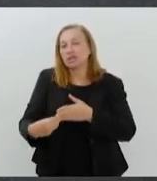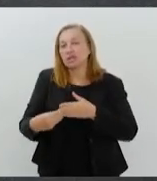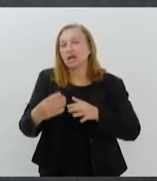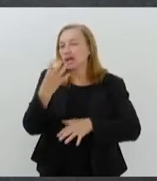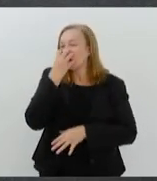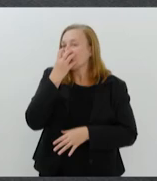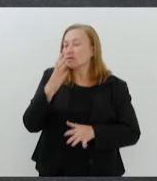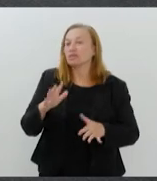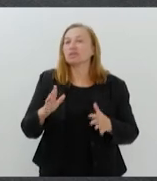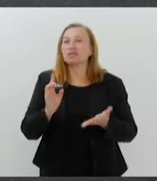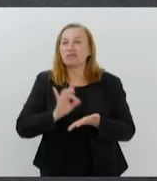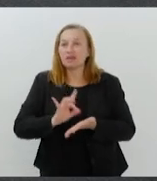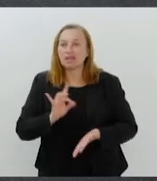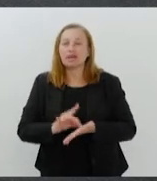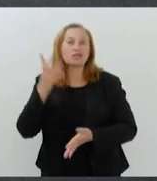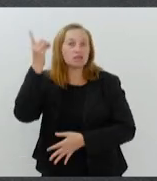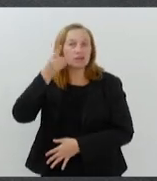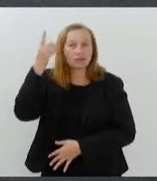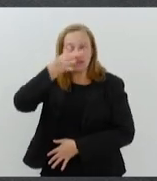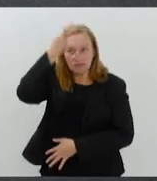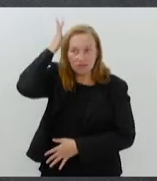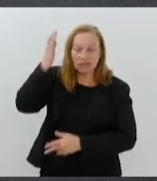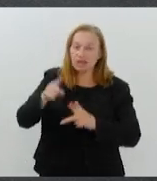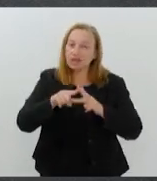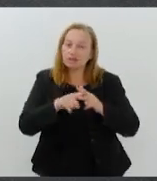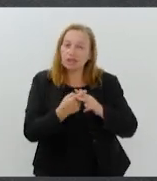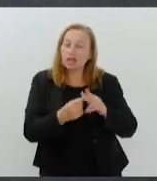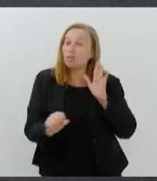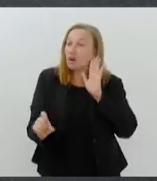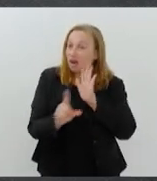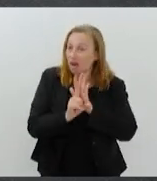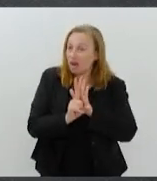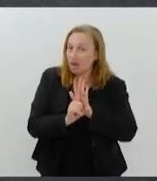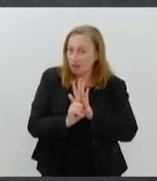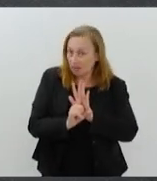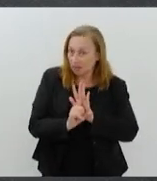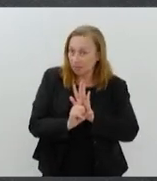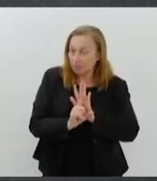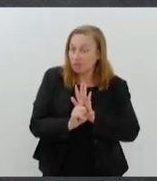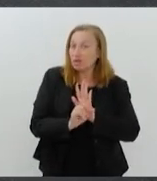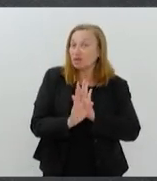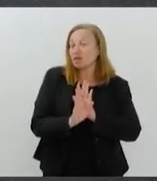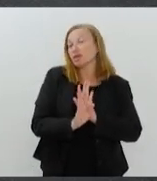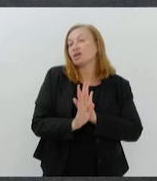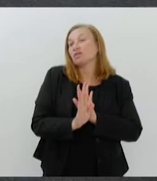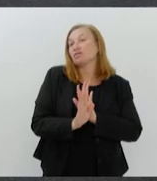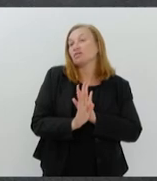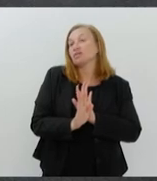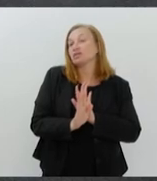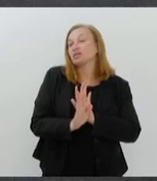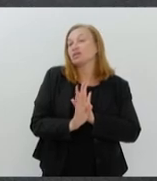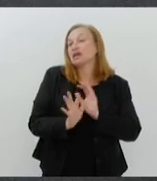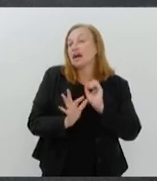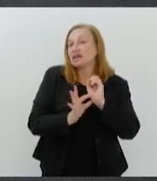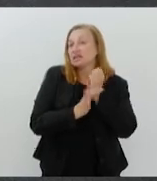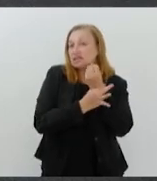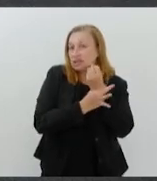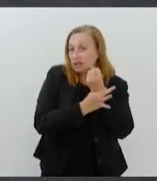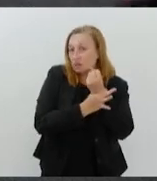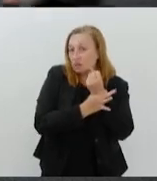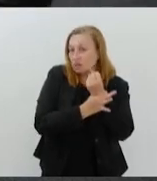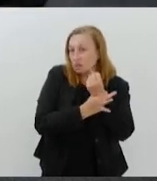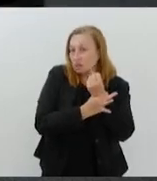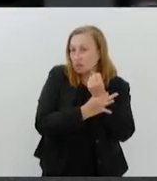deputado Fred Pacheco, ele altera uma lei existente que garante